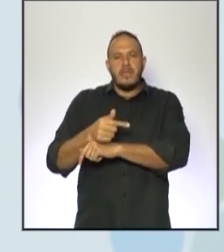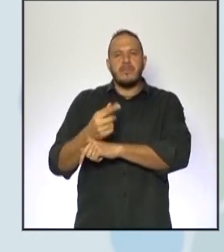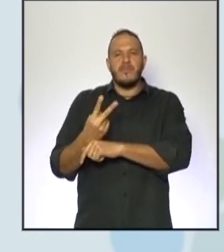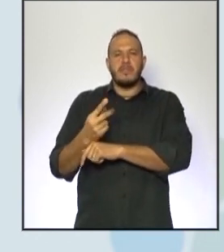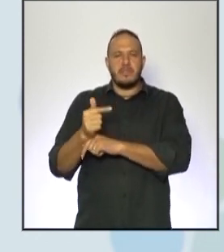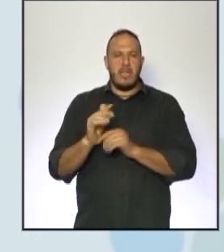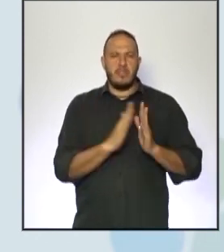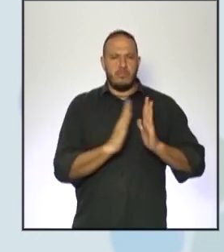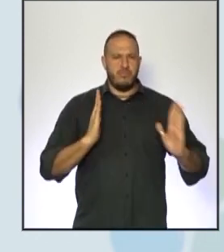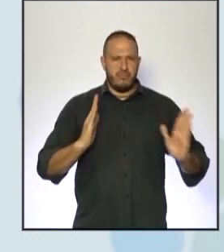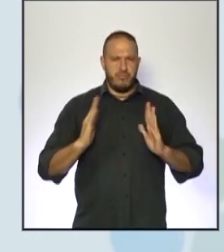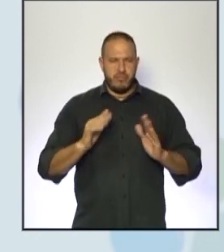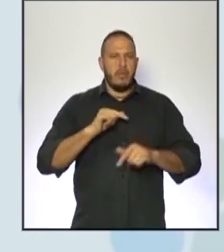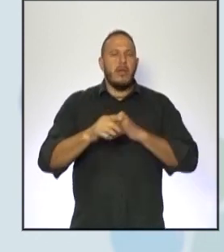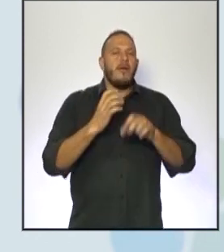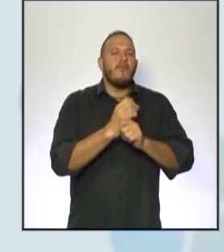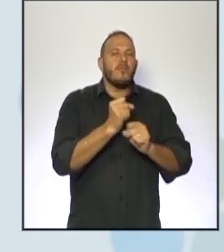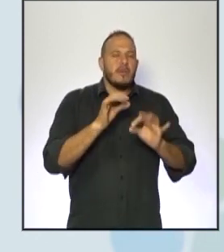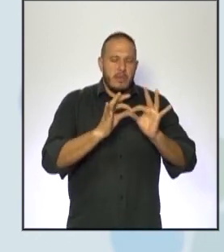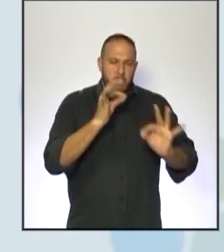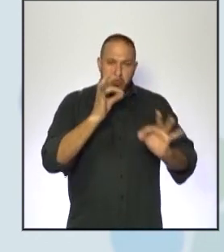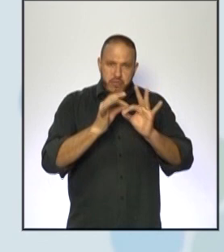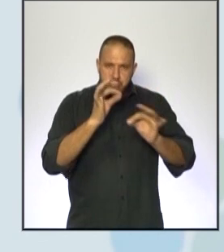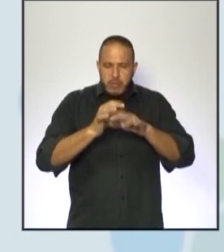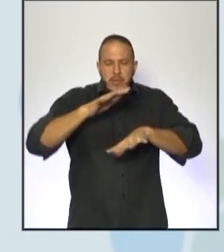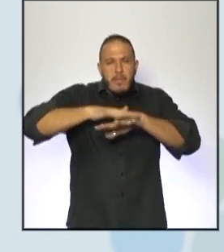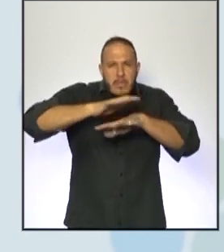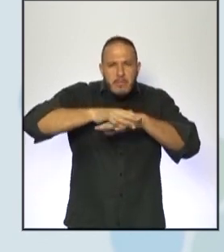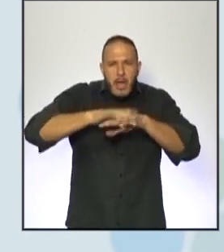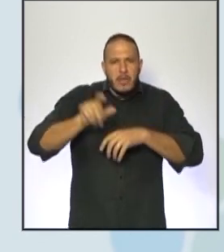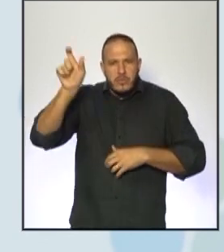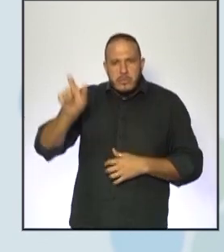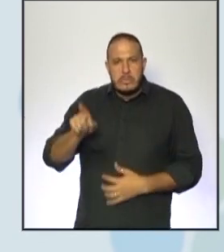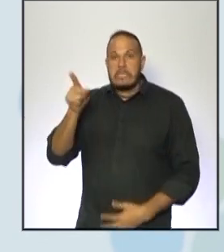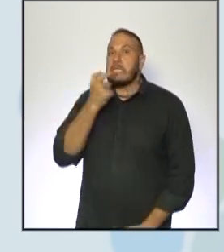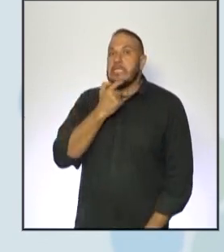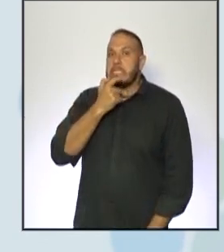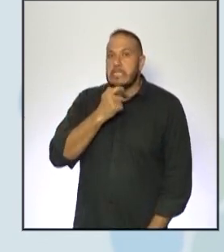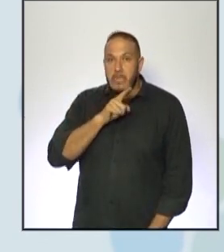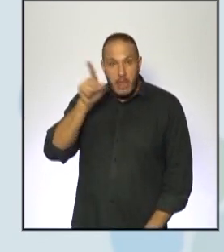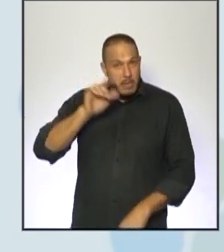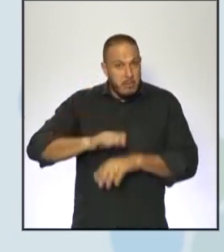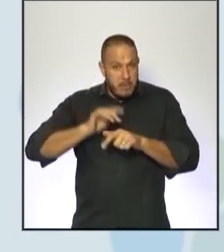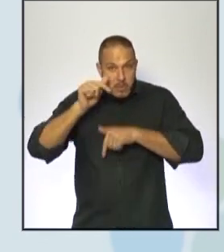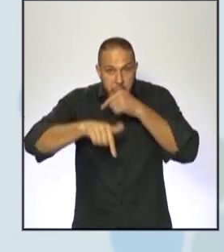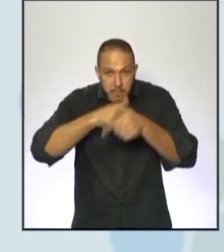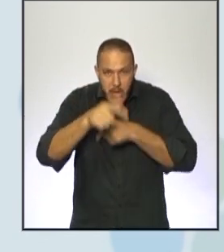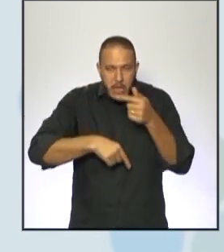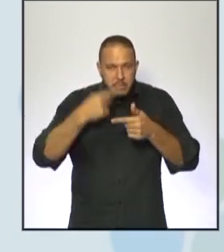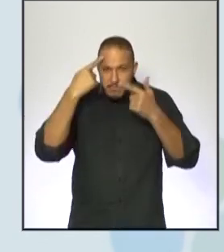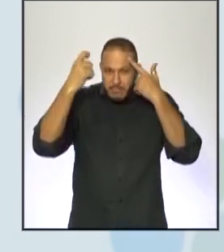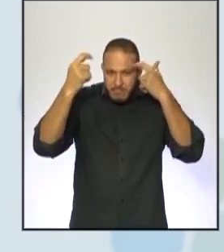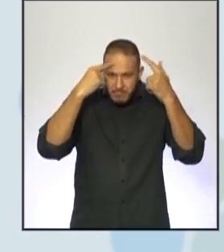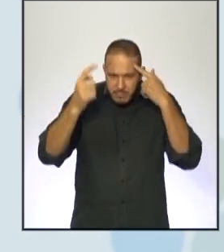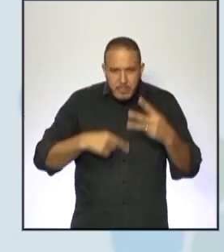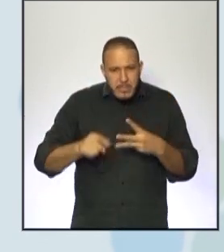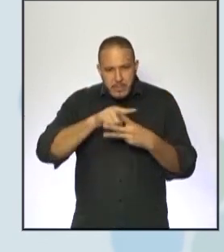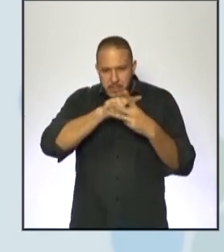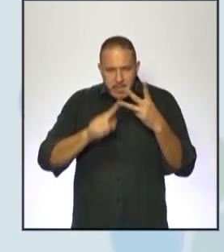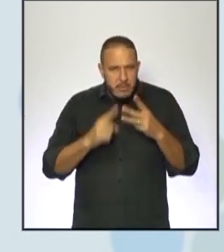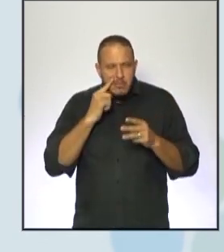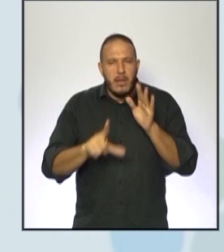um físico, astrônomo e matemático inglês. Seus trabalhos sobre a formulação das 3 leis